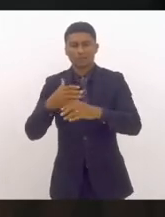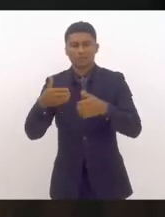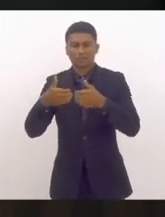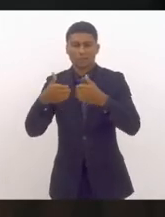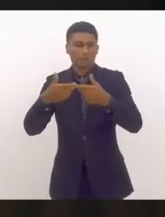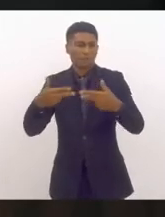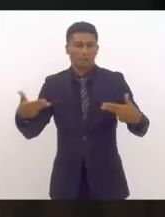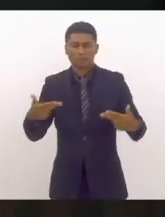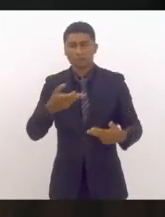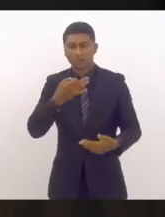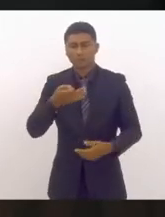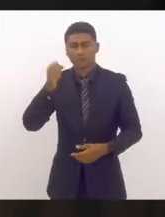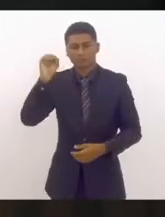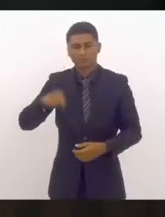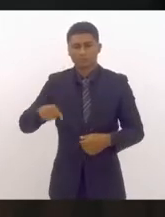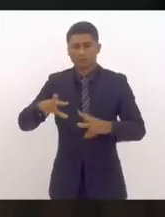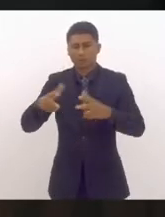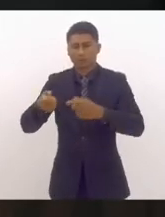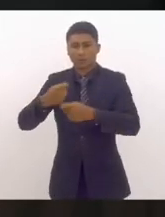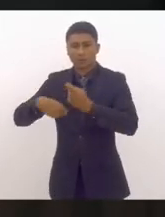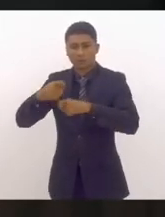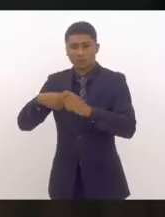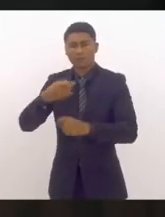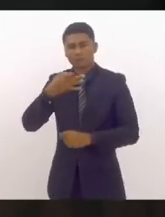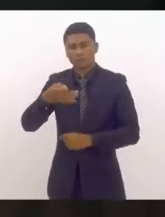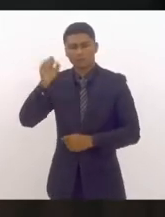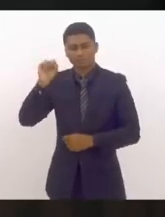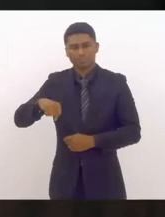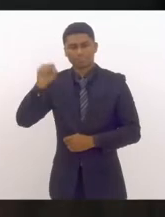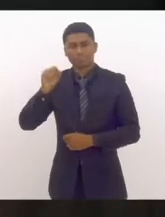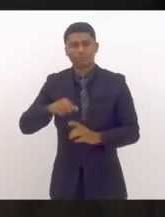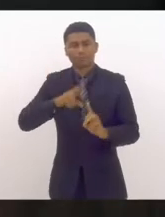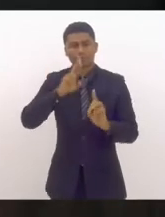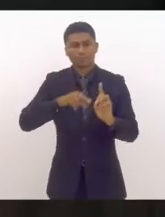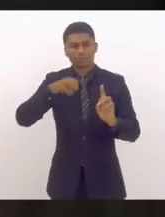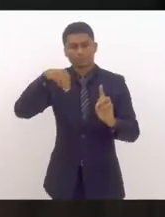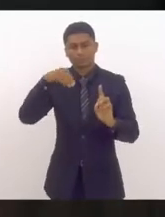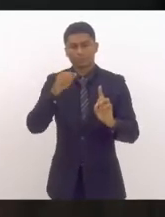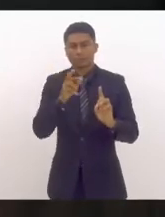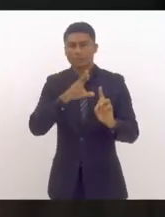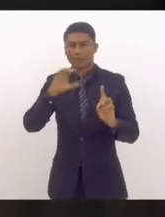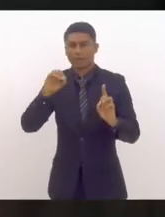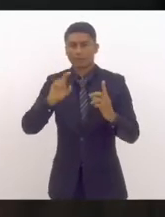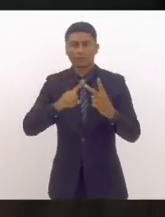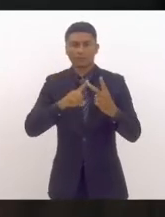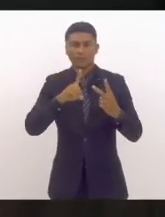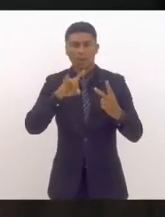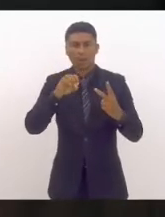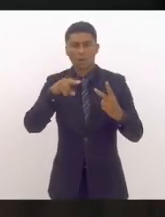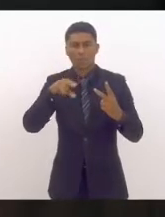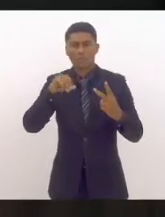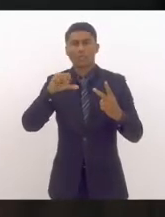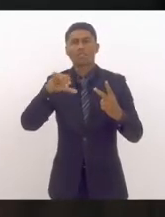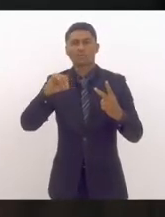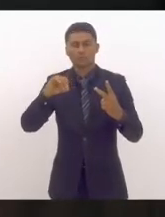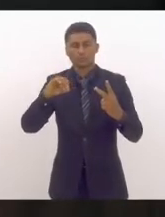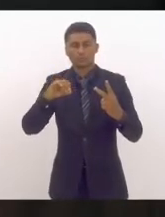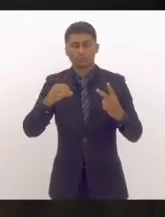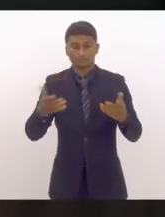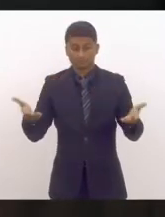favorável. De economia favorável. Relatores, deputado Márcio Pacheco, Dionísio Lins. Em